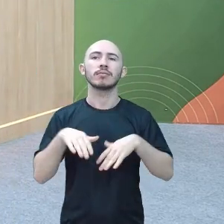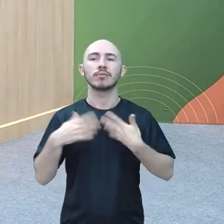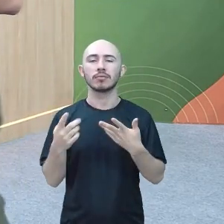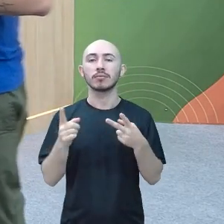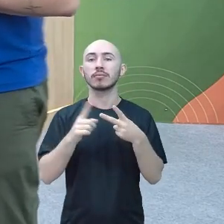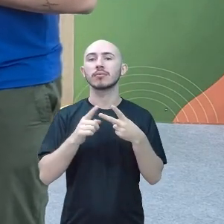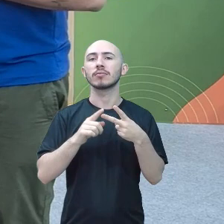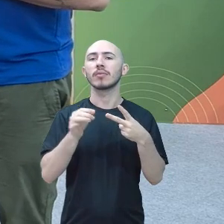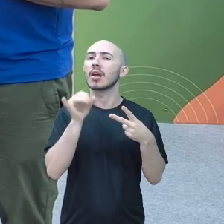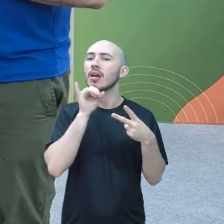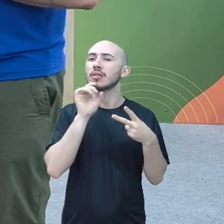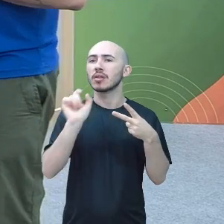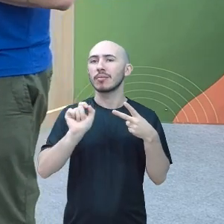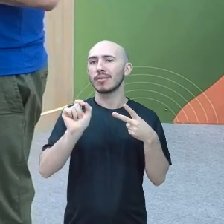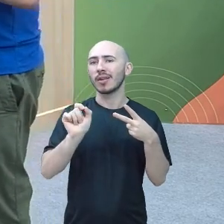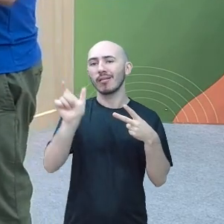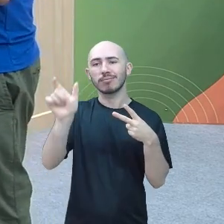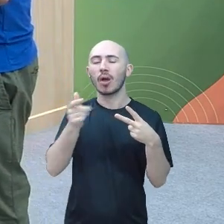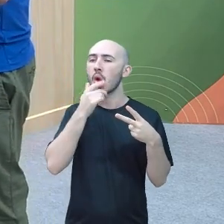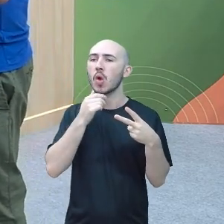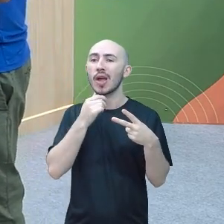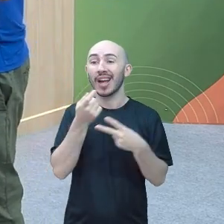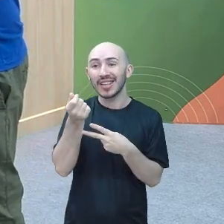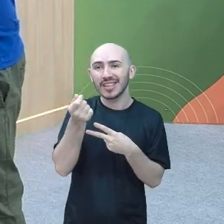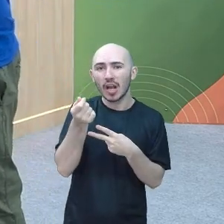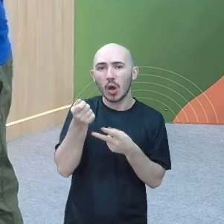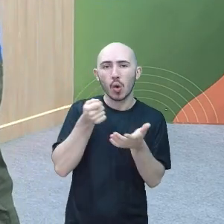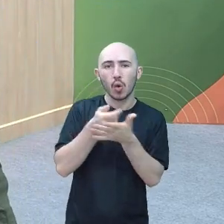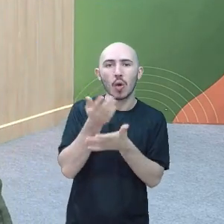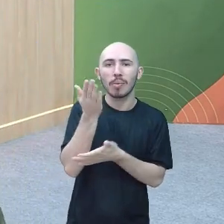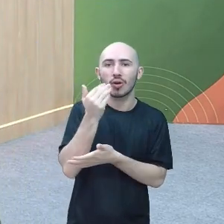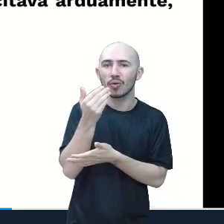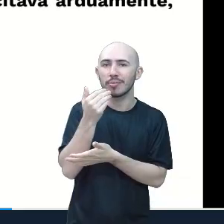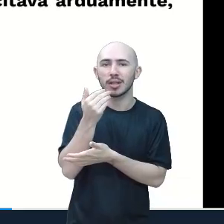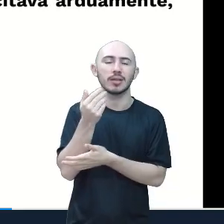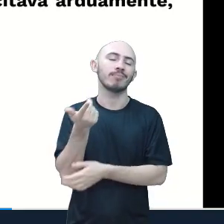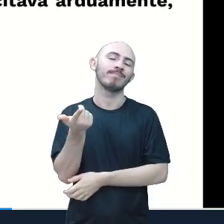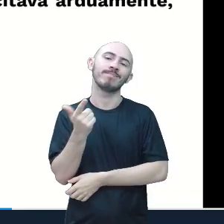outro aí, ele não tinha dinheiro para comprar comida nos dias de treino.